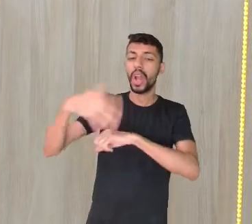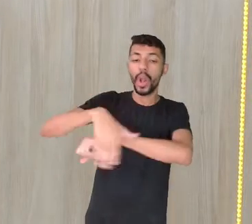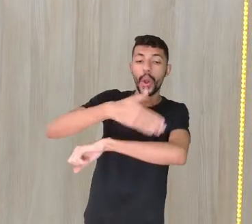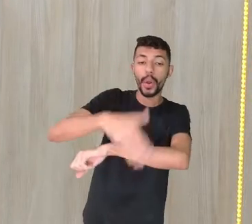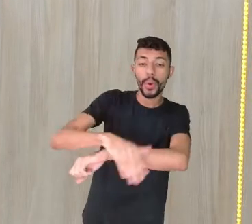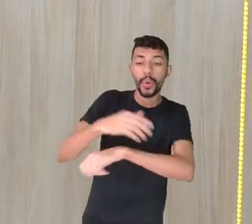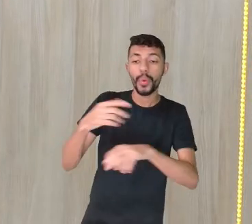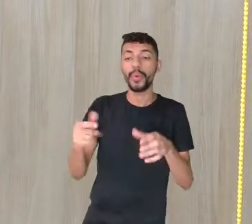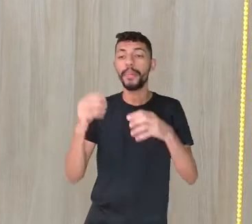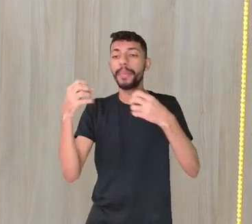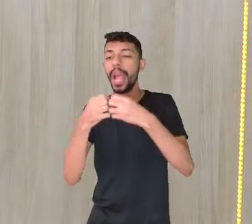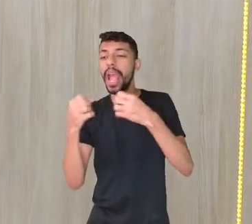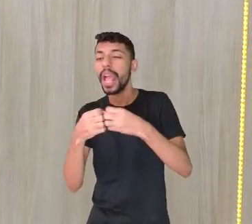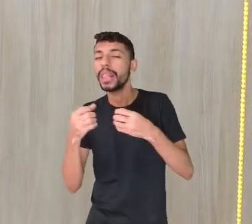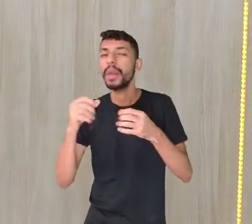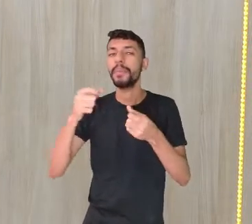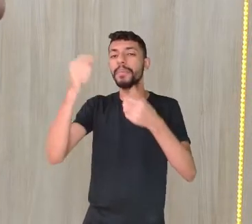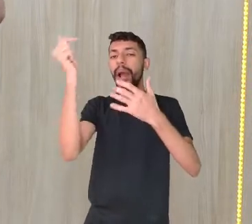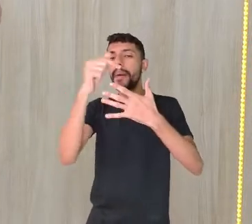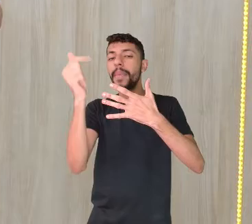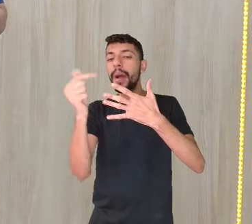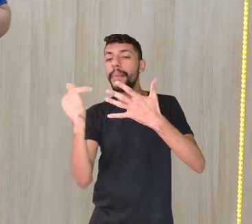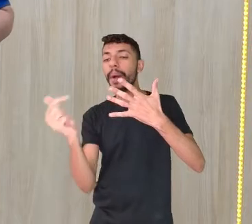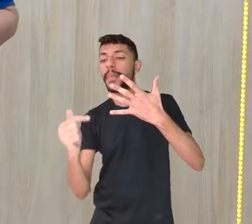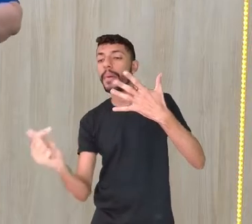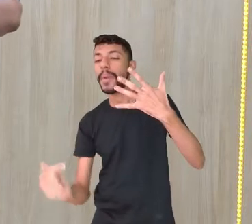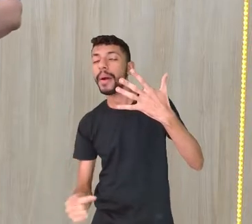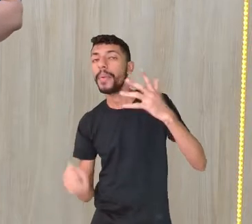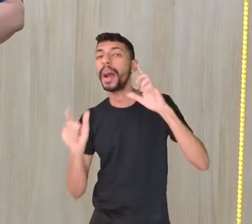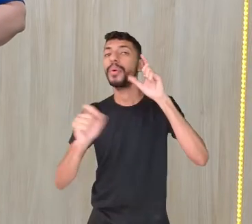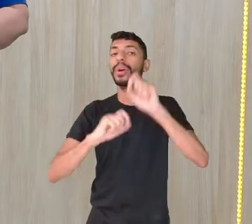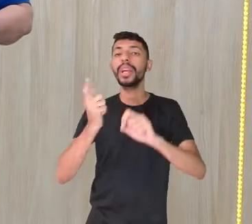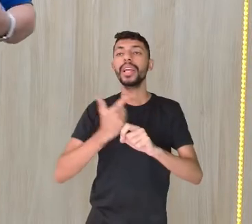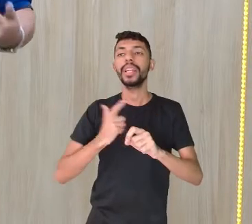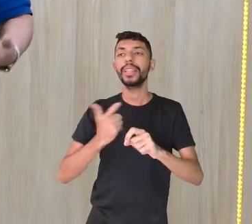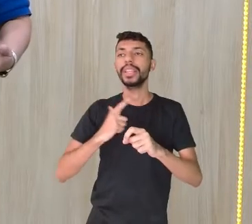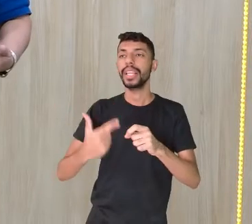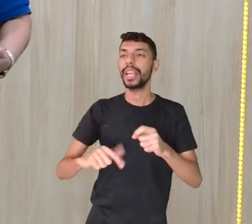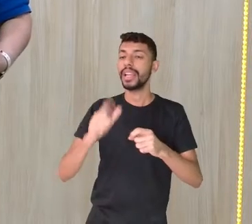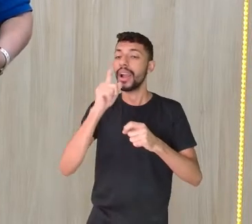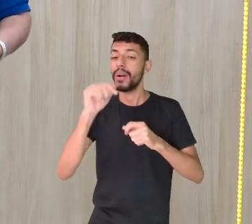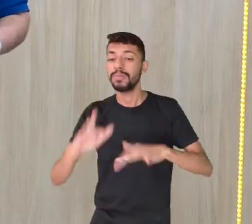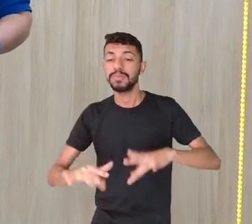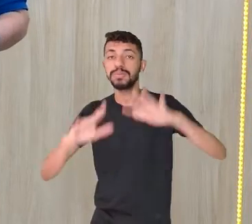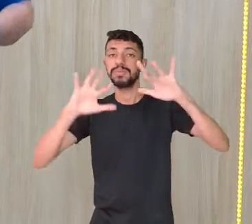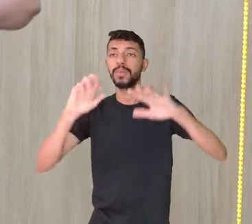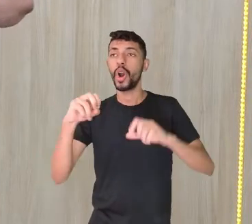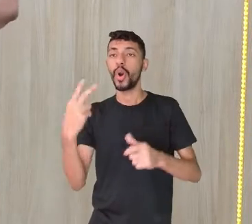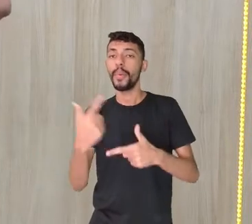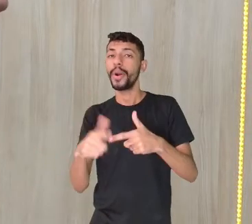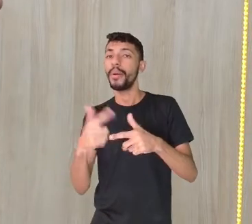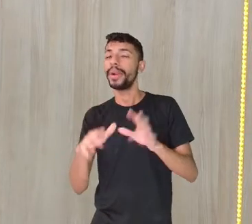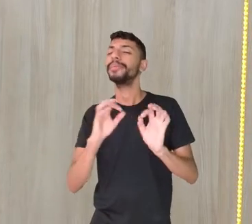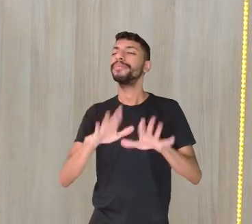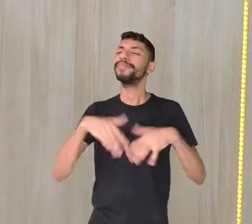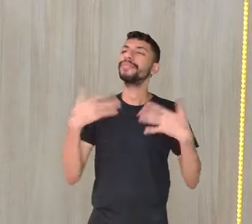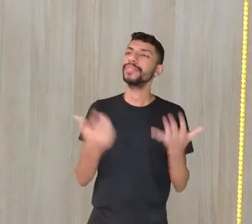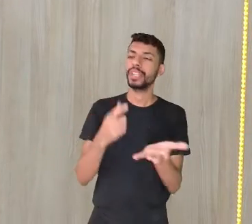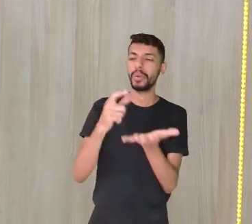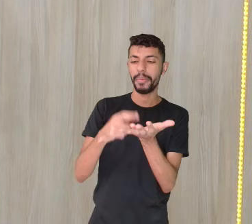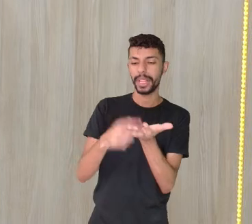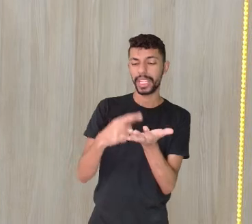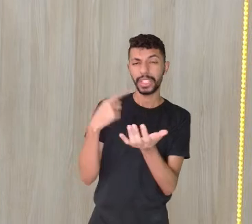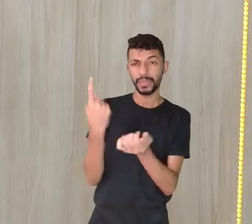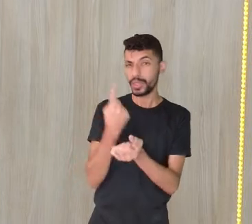direito, próximo a tal ponto de referência, tem um buraco, ou então está alagado. Então, isso não é que o aplicativo fez isso